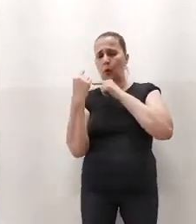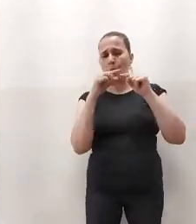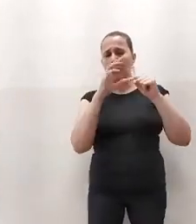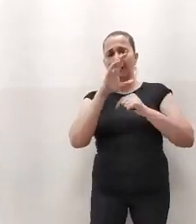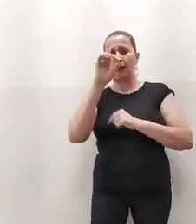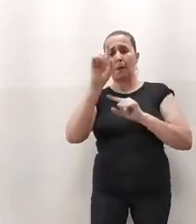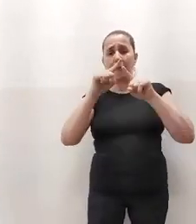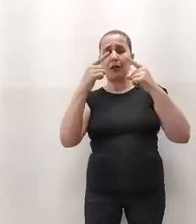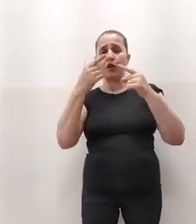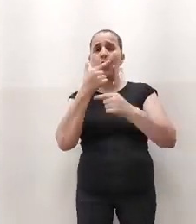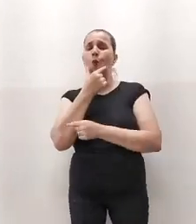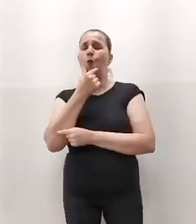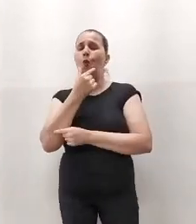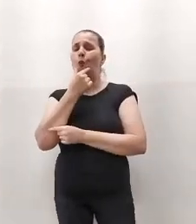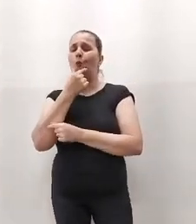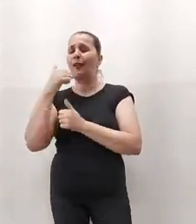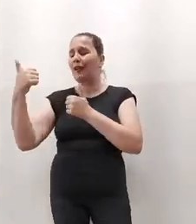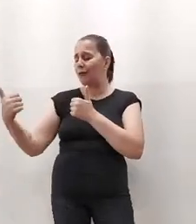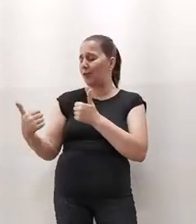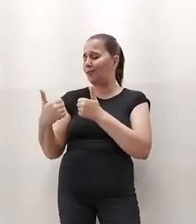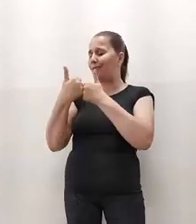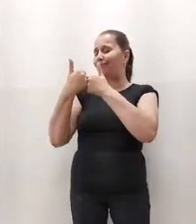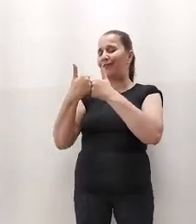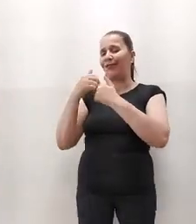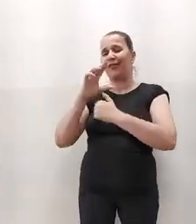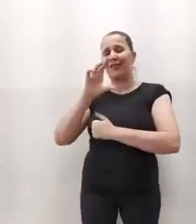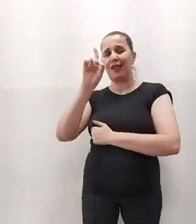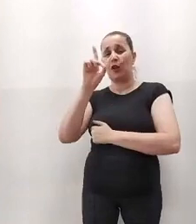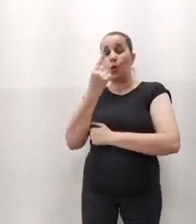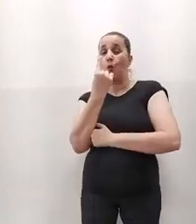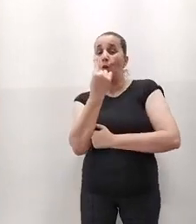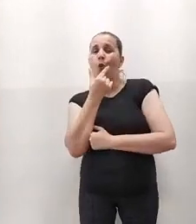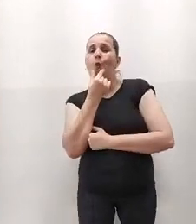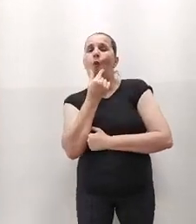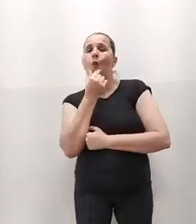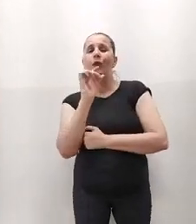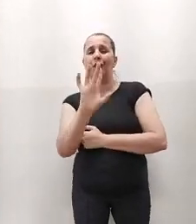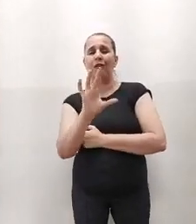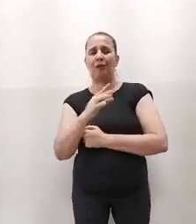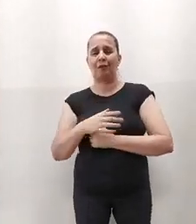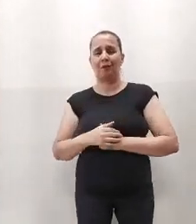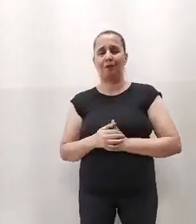mas havia um homem que estava do lado de Deus. Um homem só.